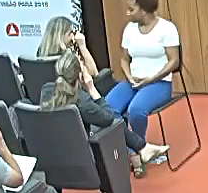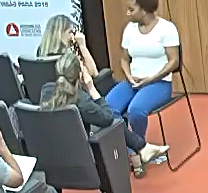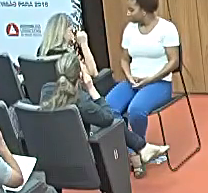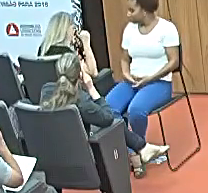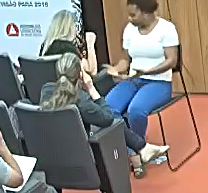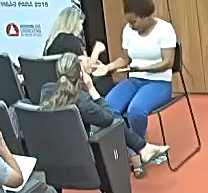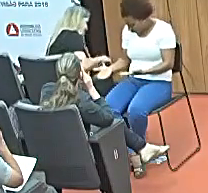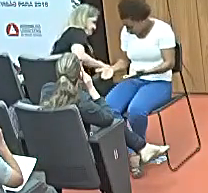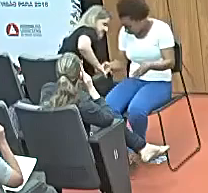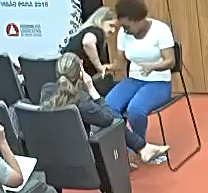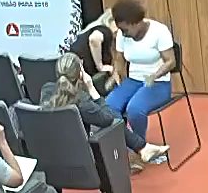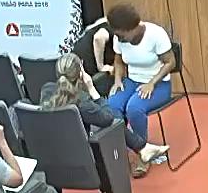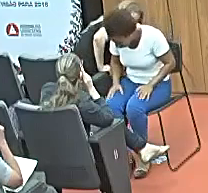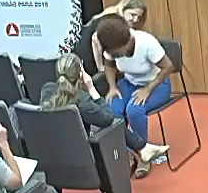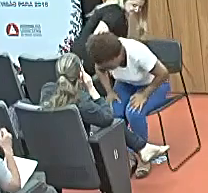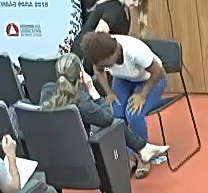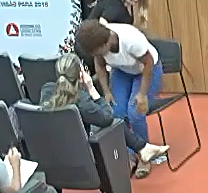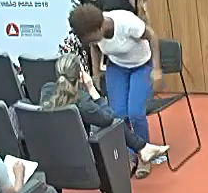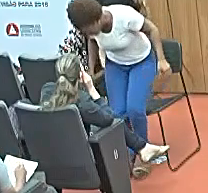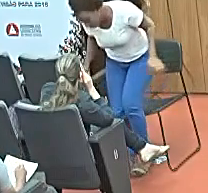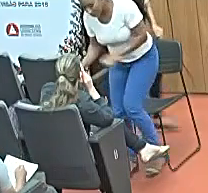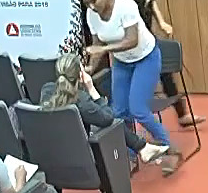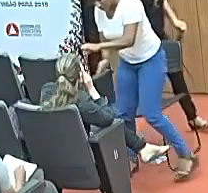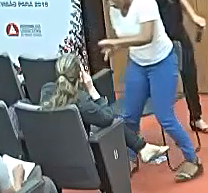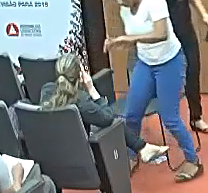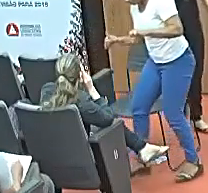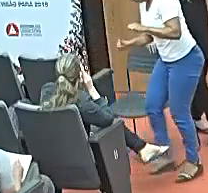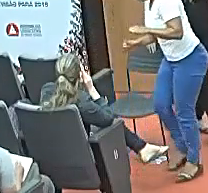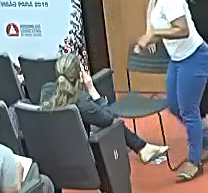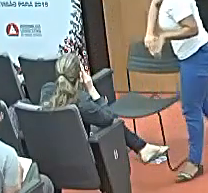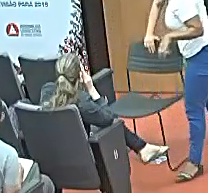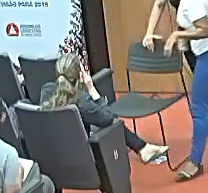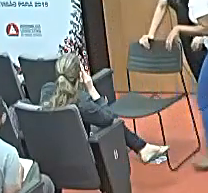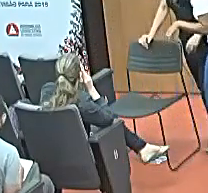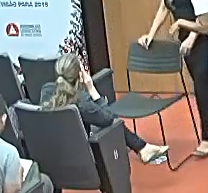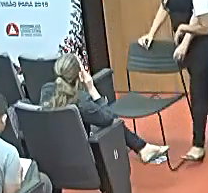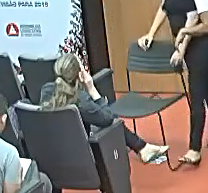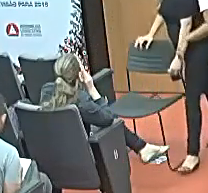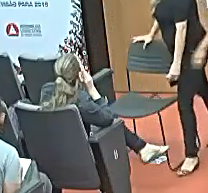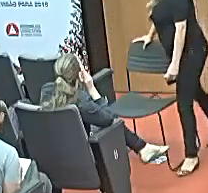trânsito relatora mariane islã